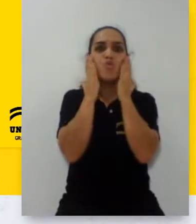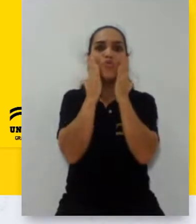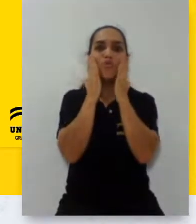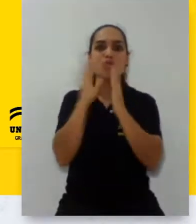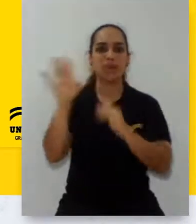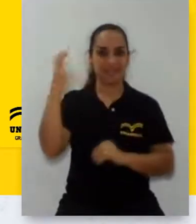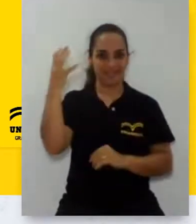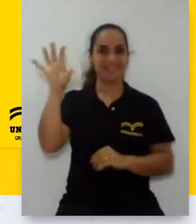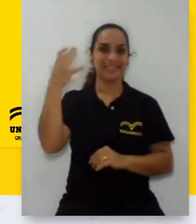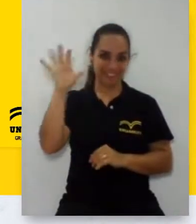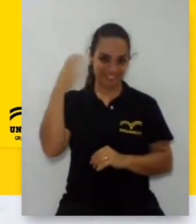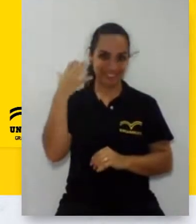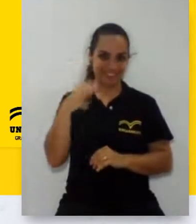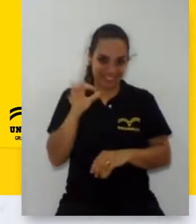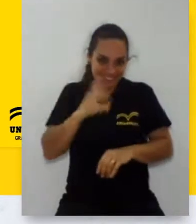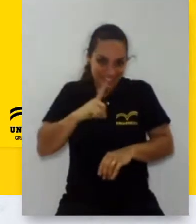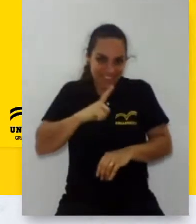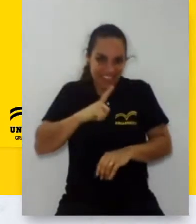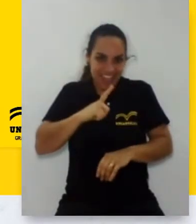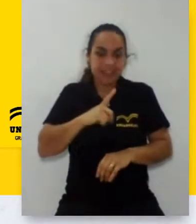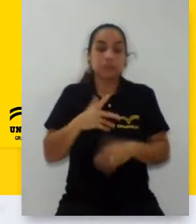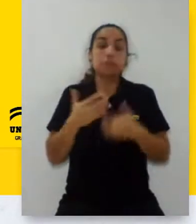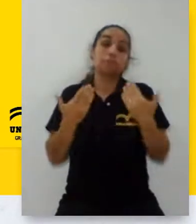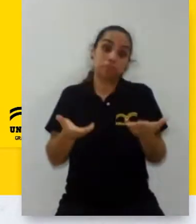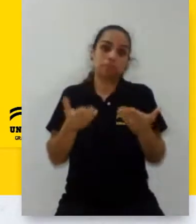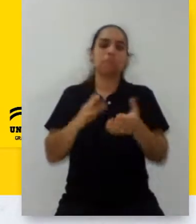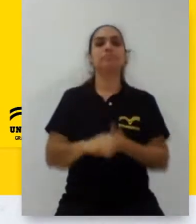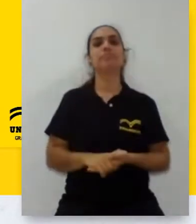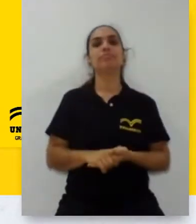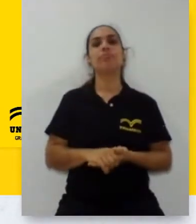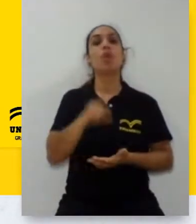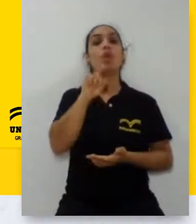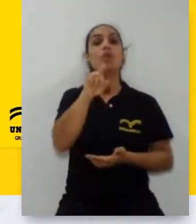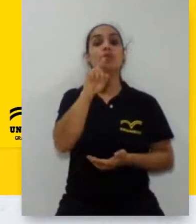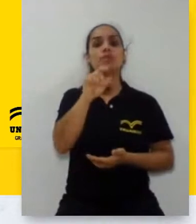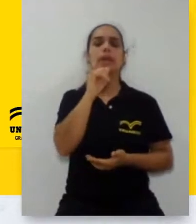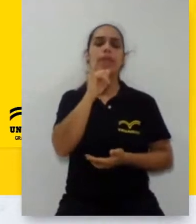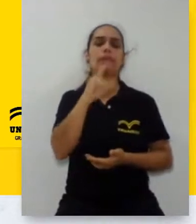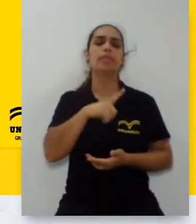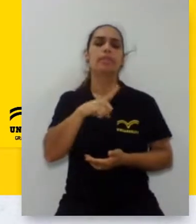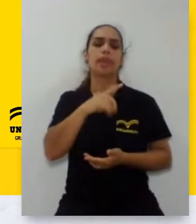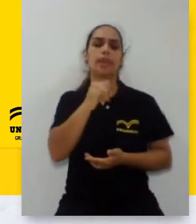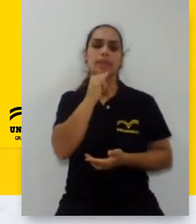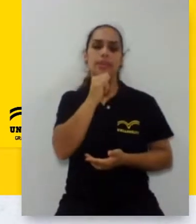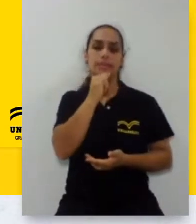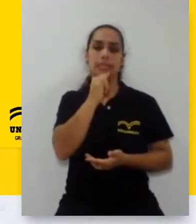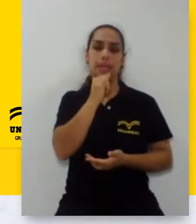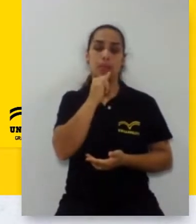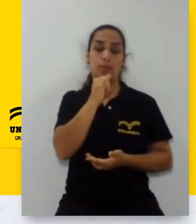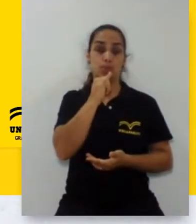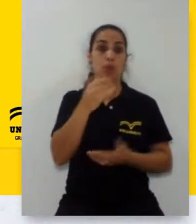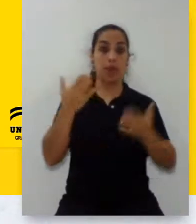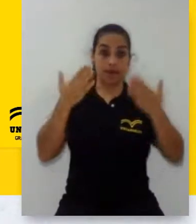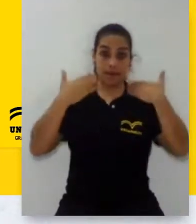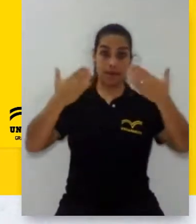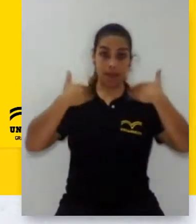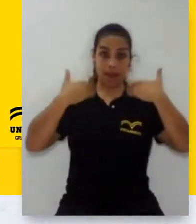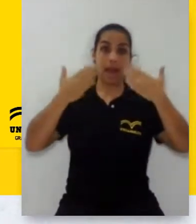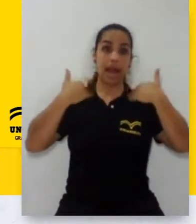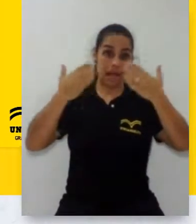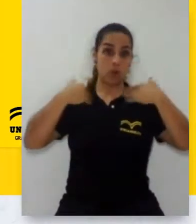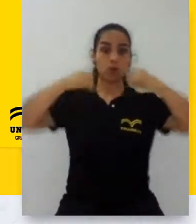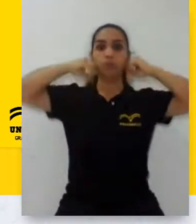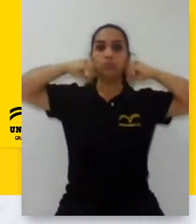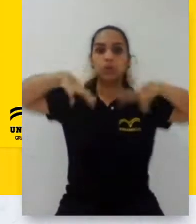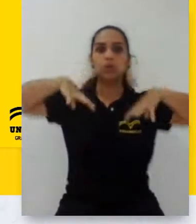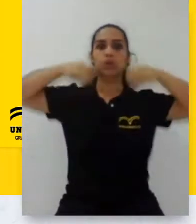delas, tá, pessoal? Então, e quando você tem perda de calor por evaporação, pelo suor, pela sudorese,